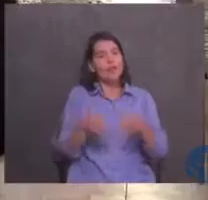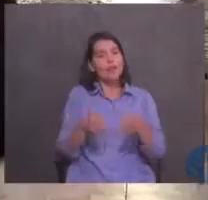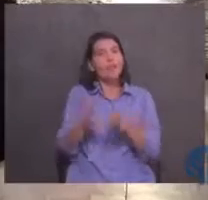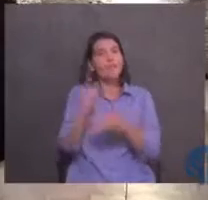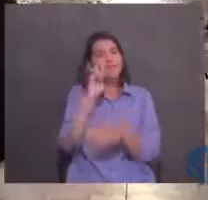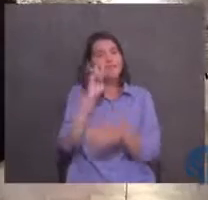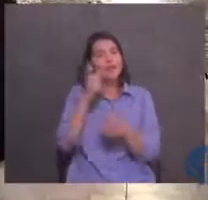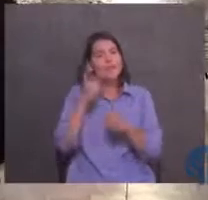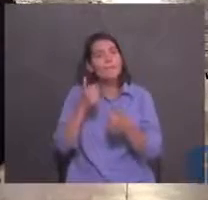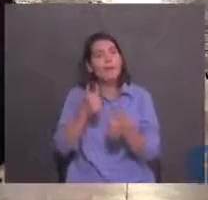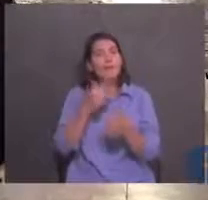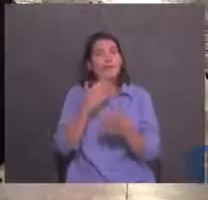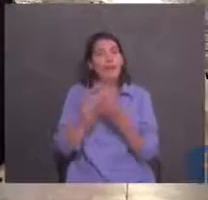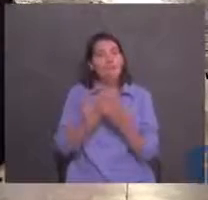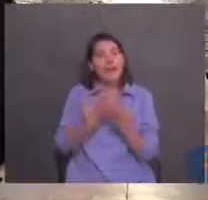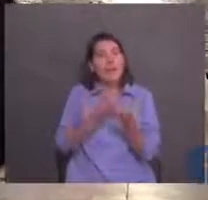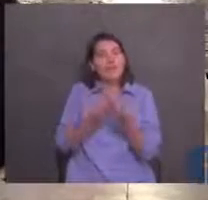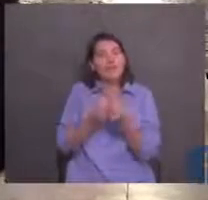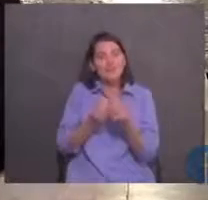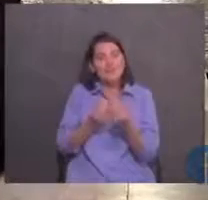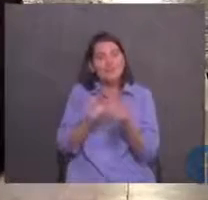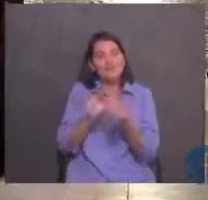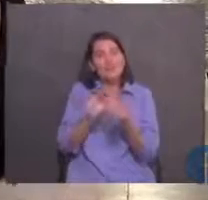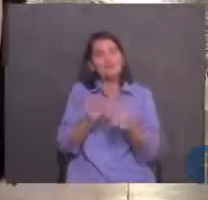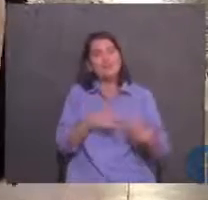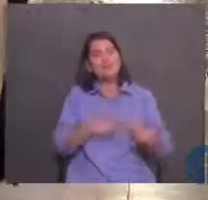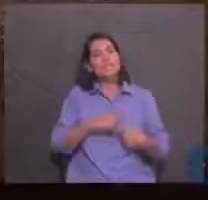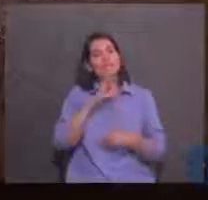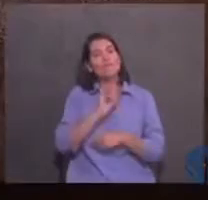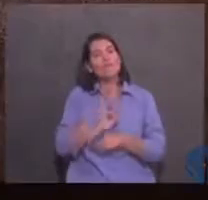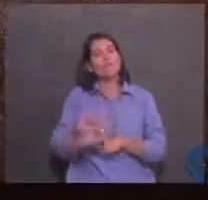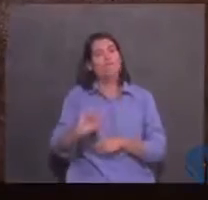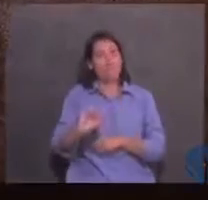seu Filho, centro da vida cristã.